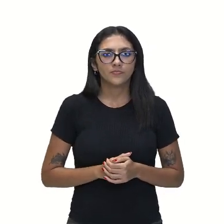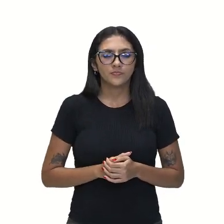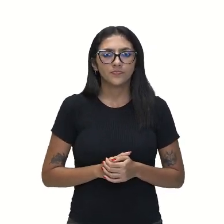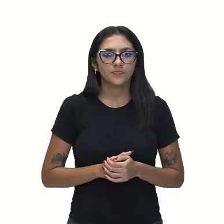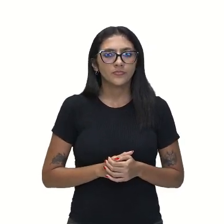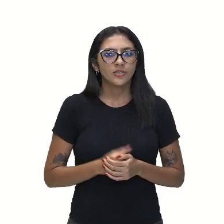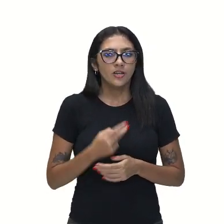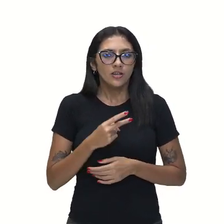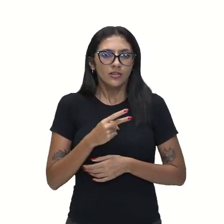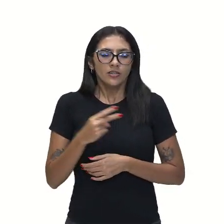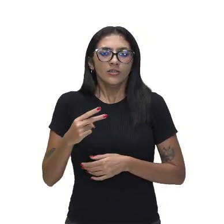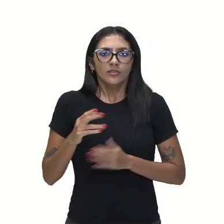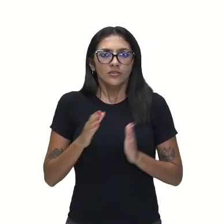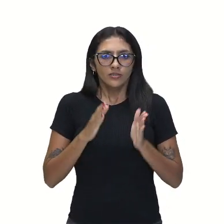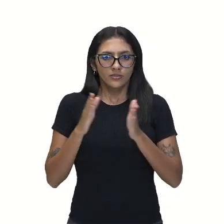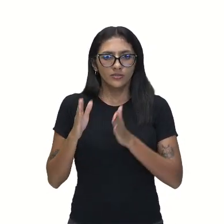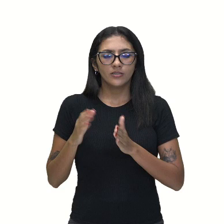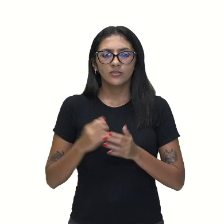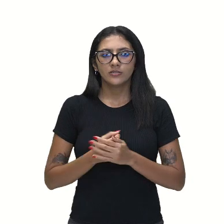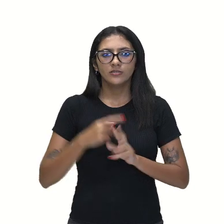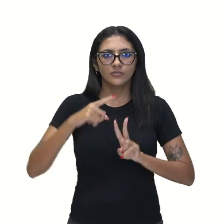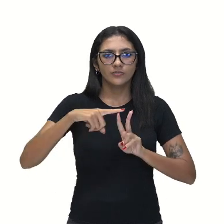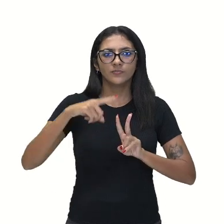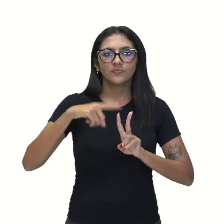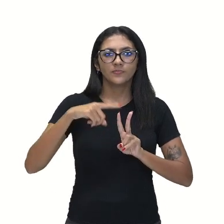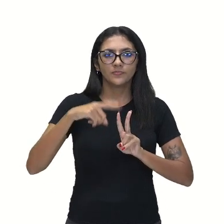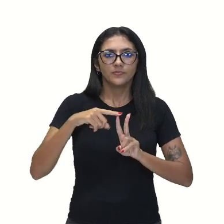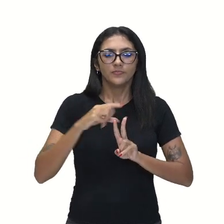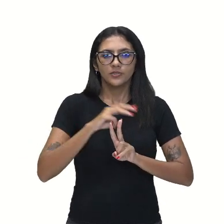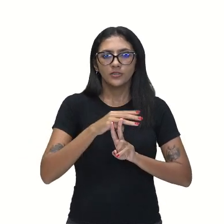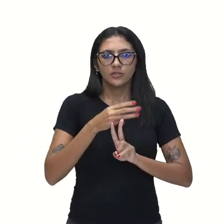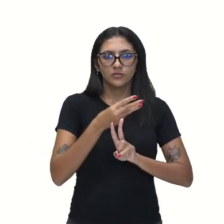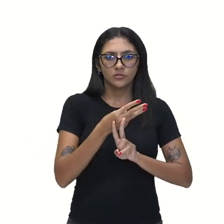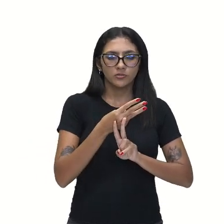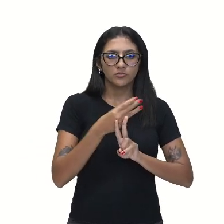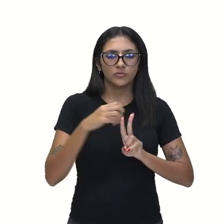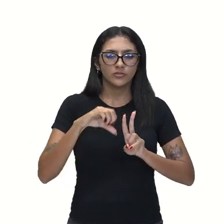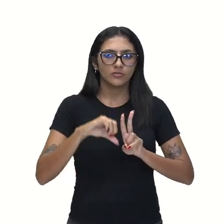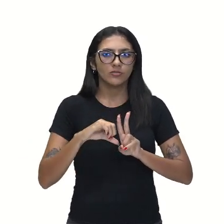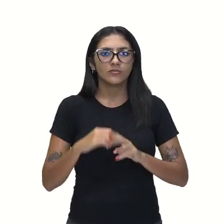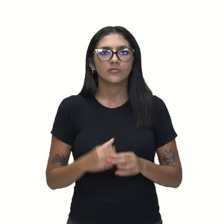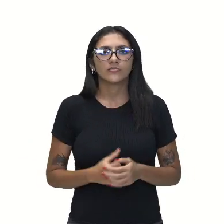Igual raiz cúbica de 9.